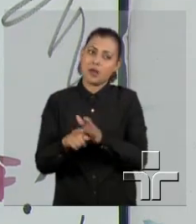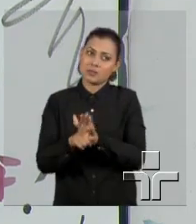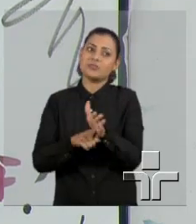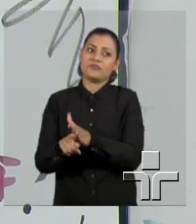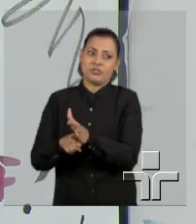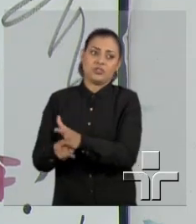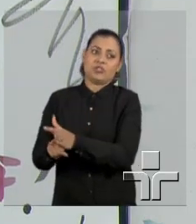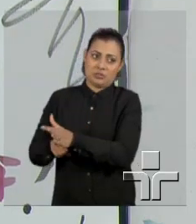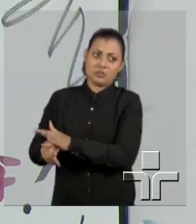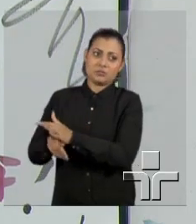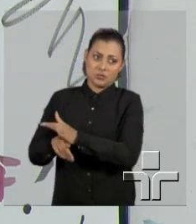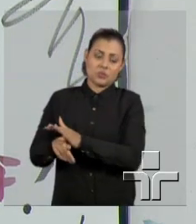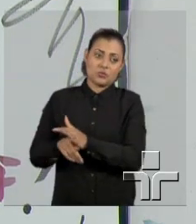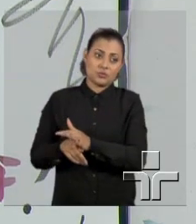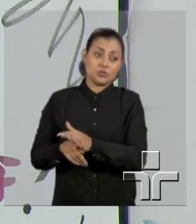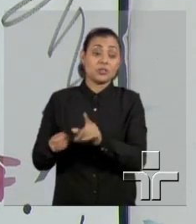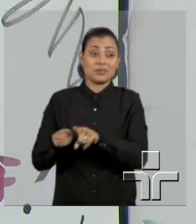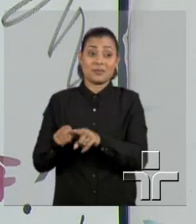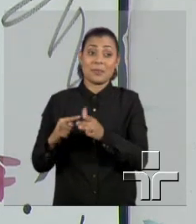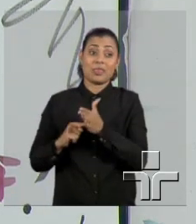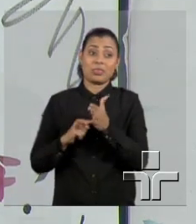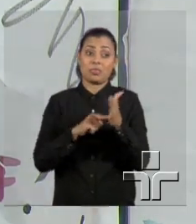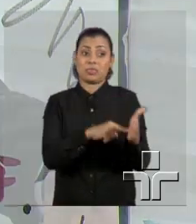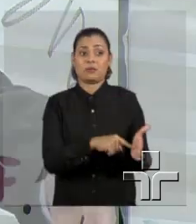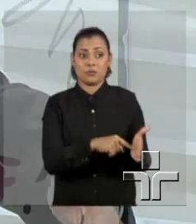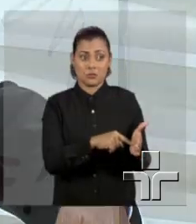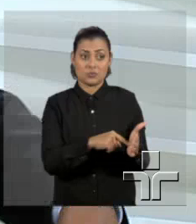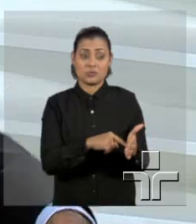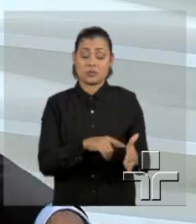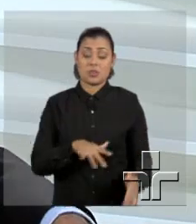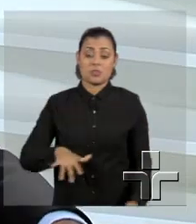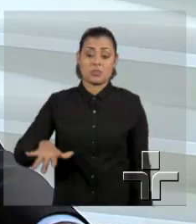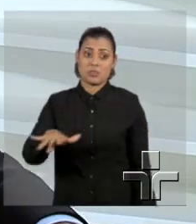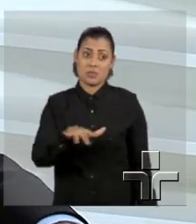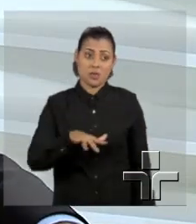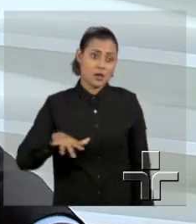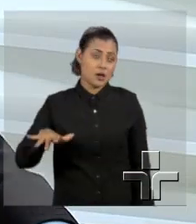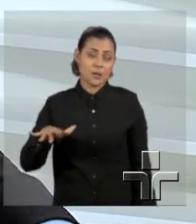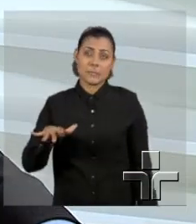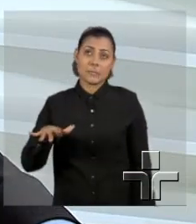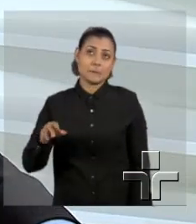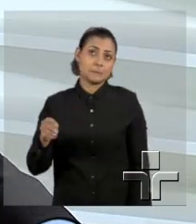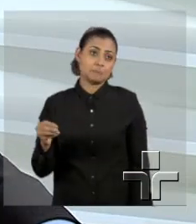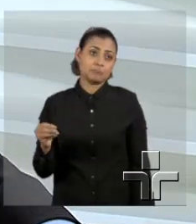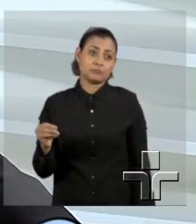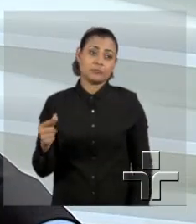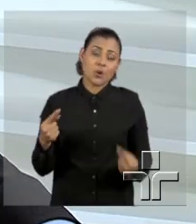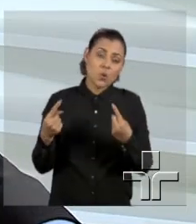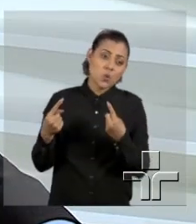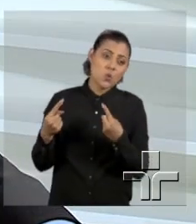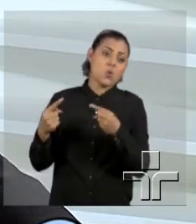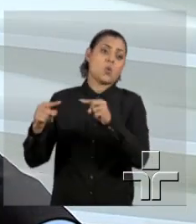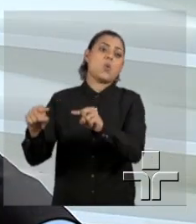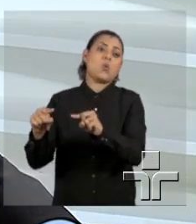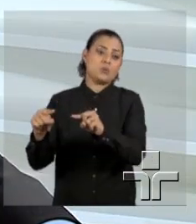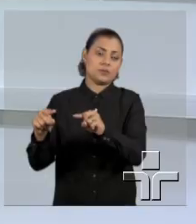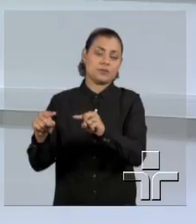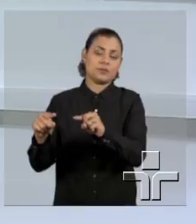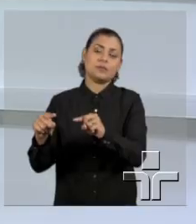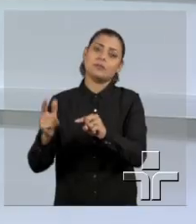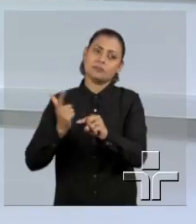Investigações e denúncias na perspectiva de combater com toda a